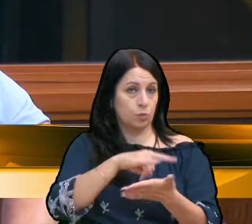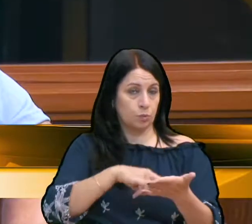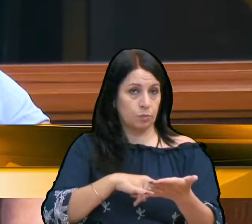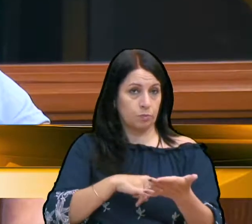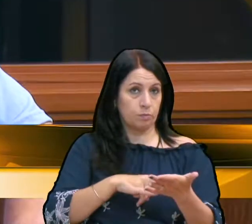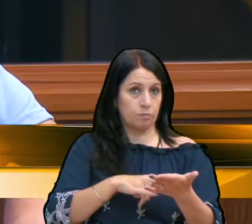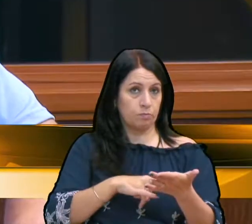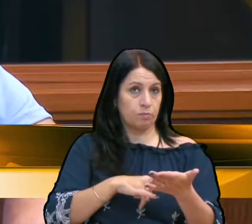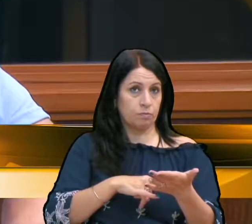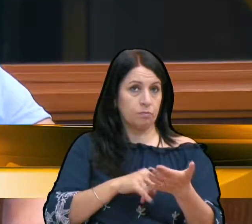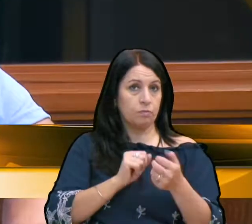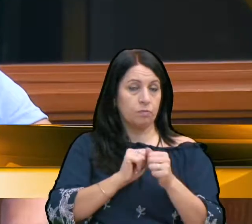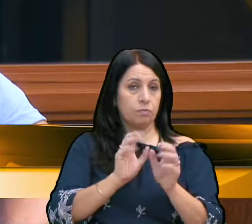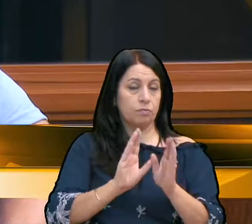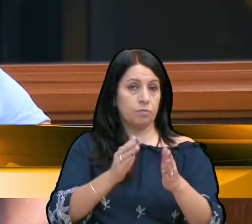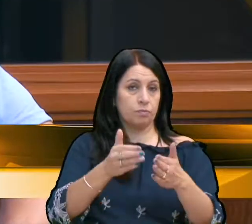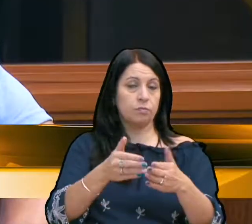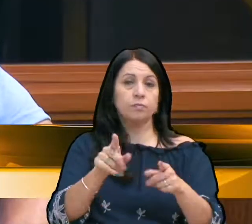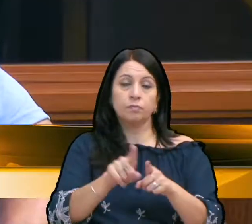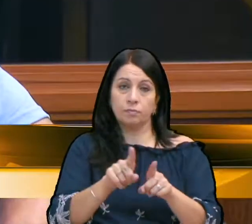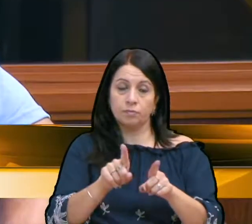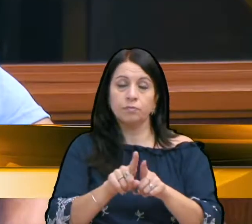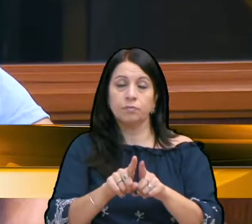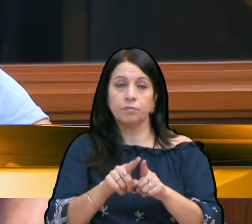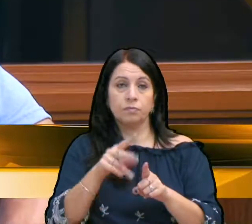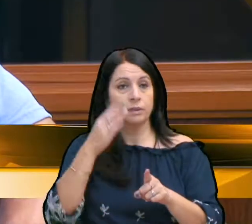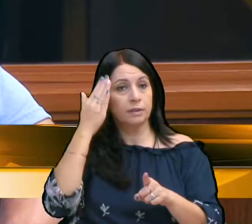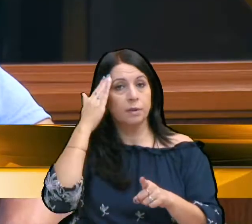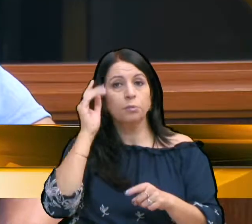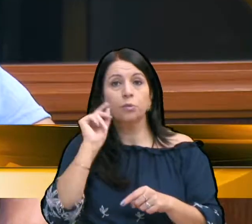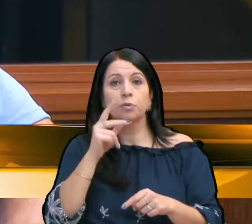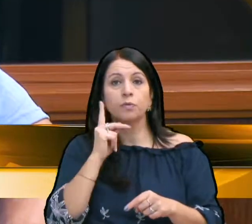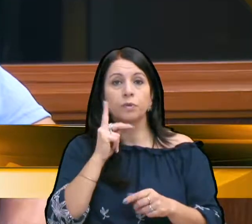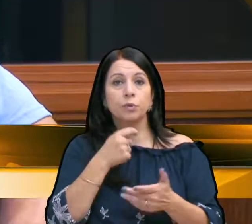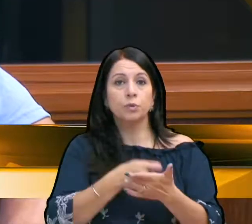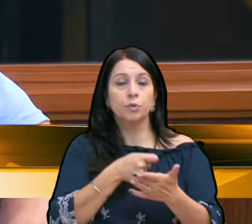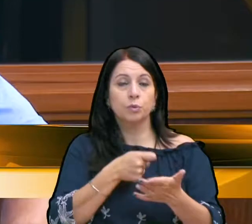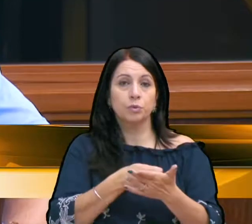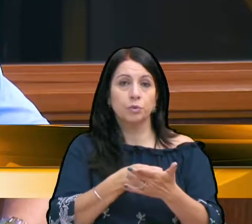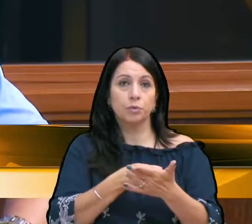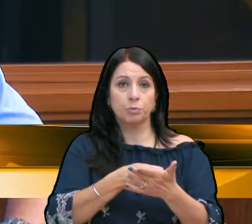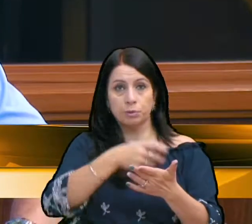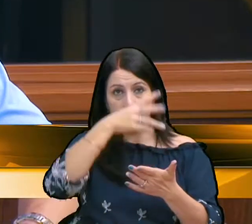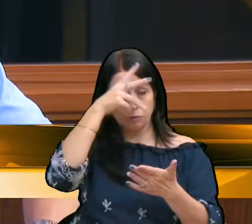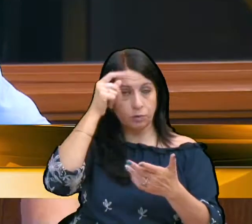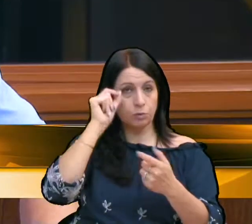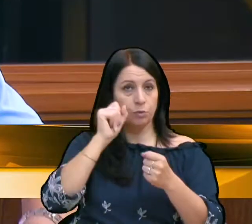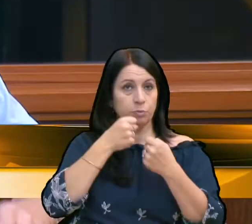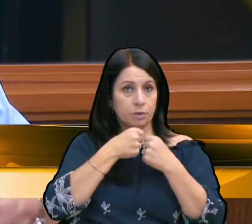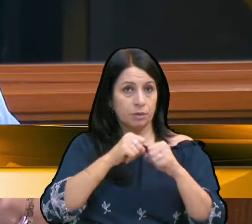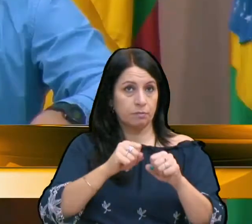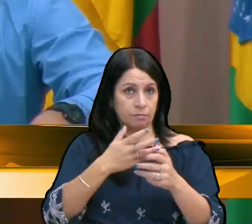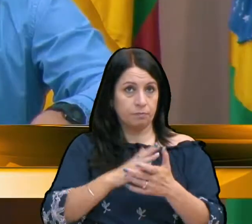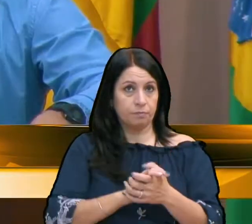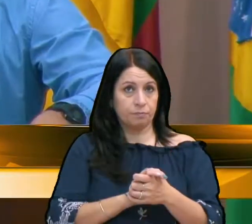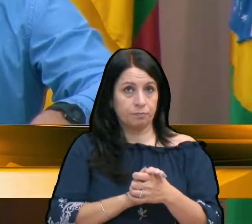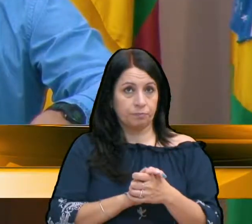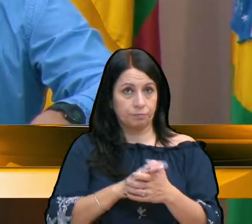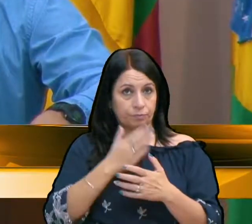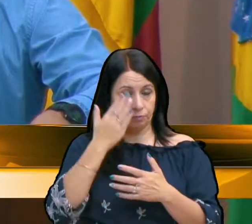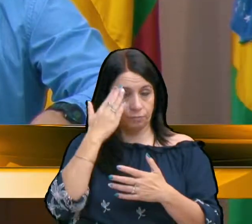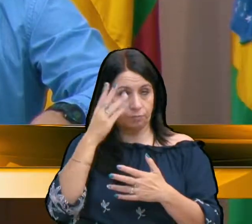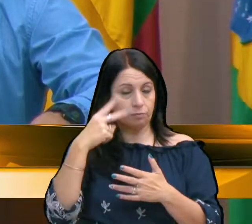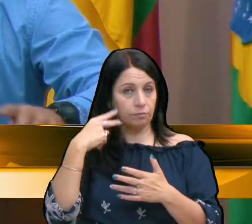né, para que o senhor, através da comissão, também se intere e também cobre o executivo, no qual eu já levei nas secretarias esse documento.